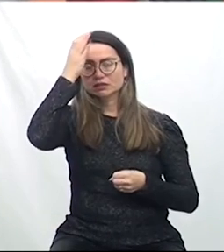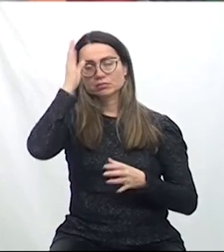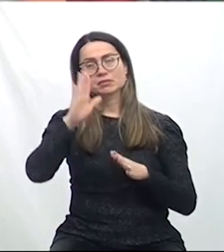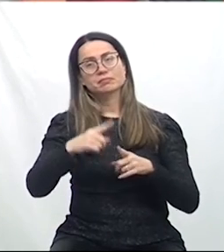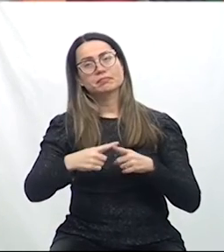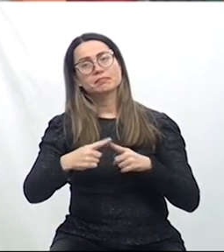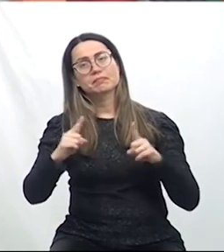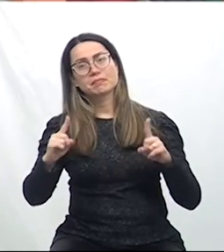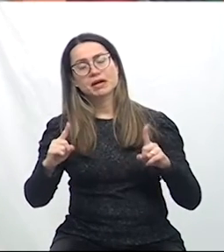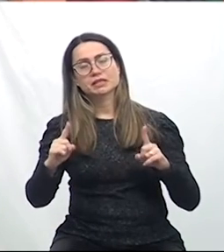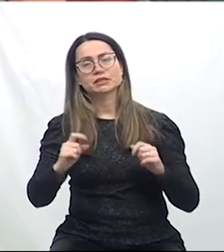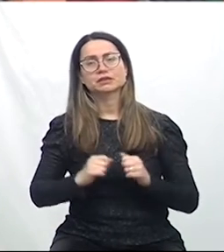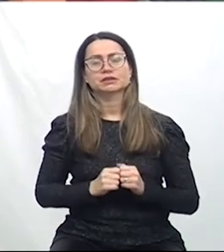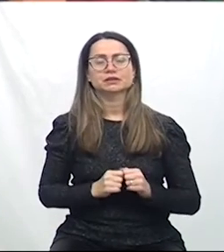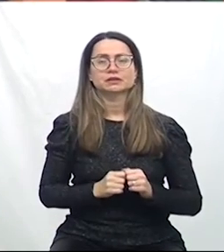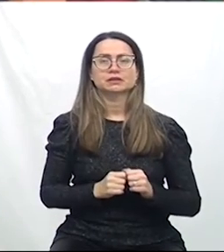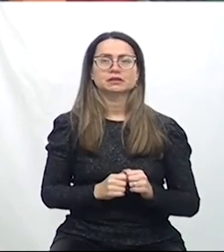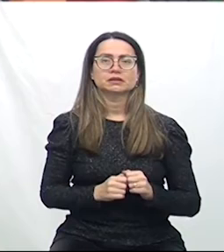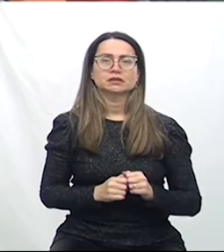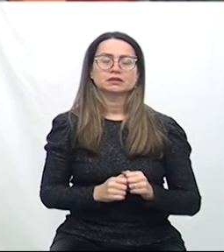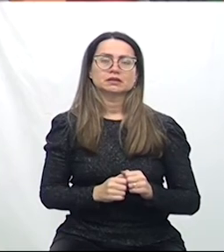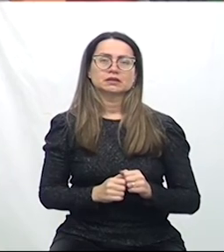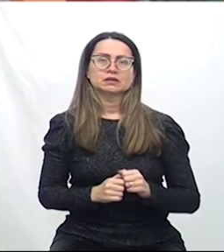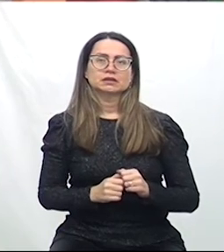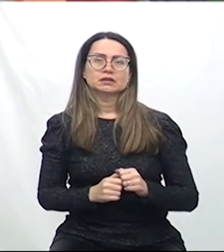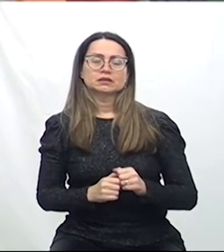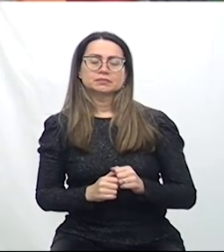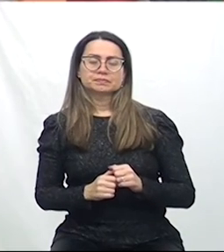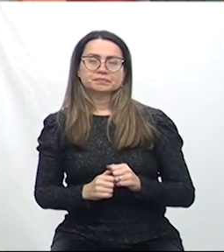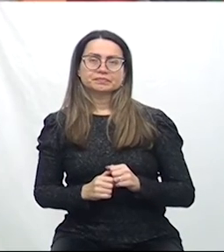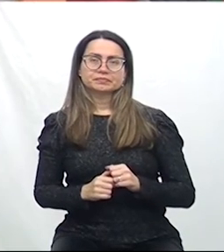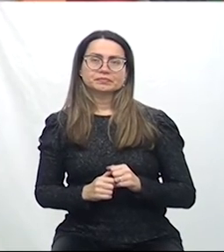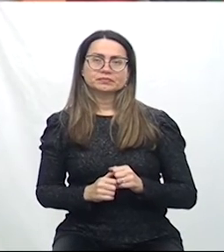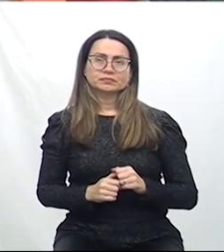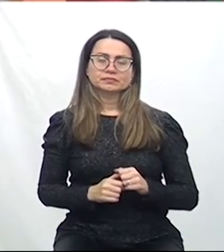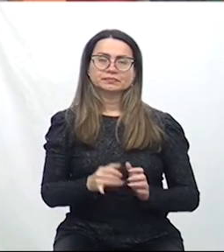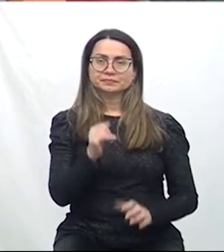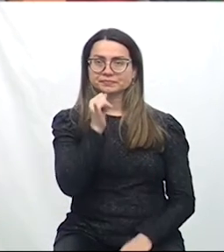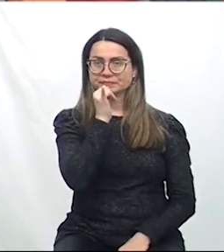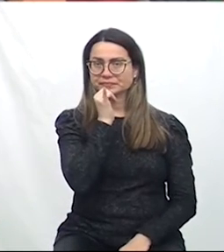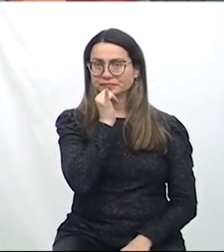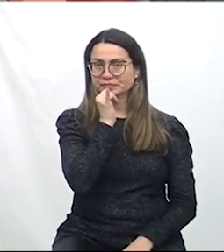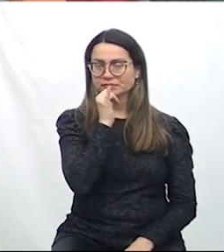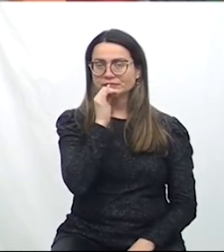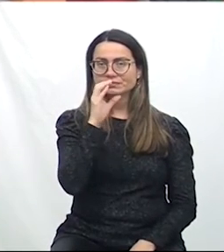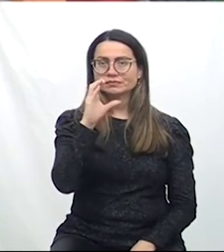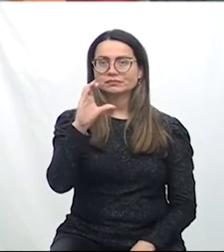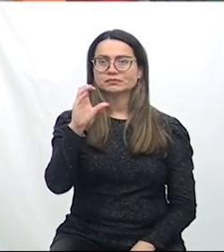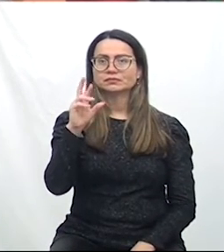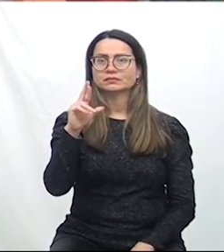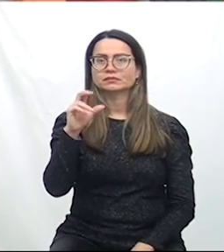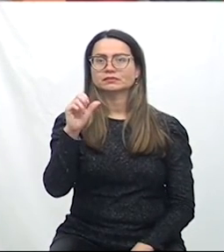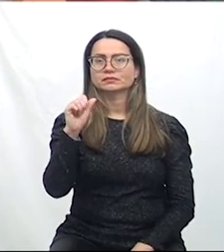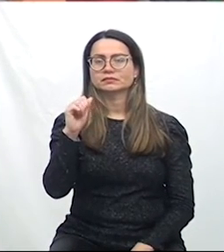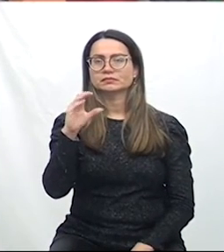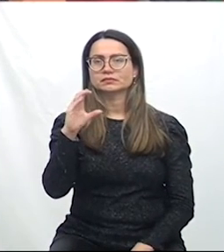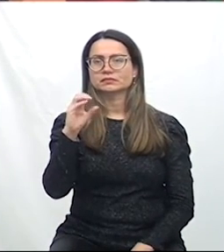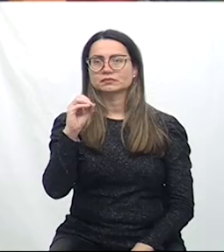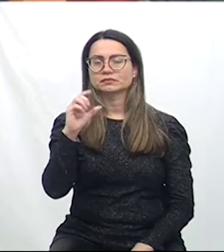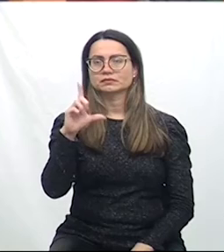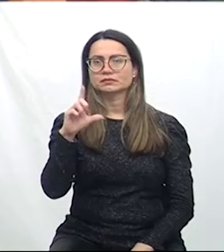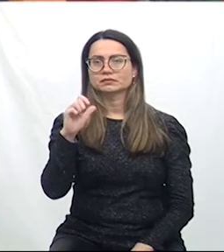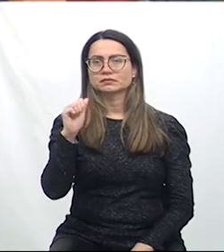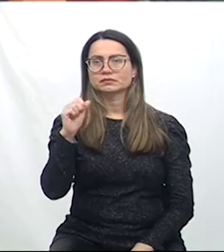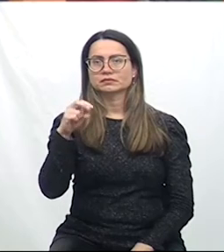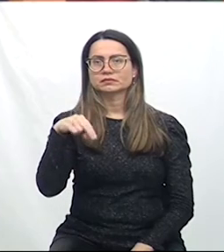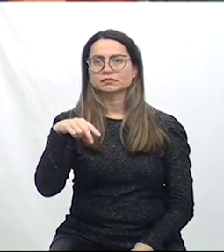verdade, essas são medidas paliativas, né, que, por exemplo, na Cracolândia, lá em São Paulo, com medida compulsória do Dória, lá